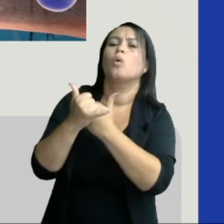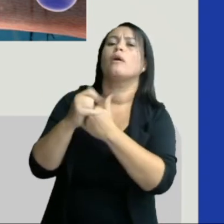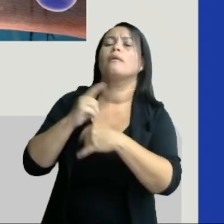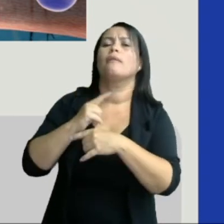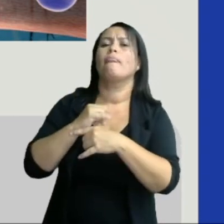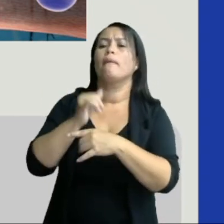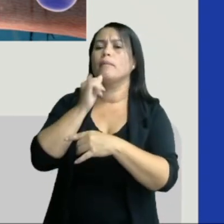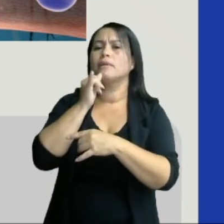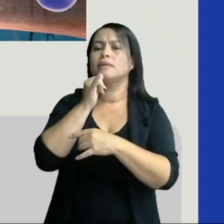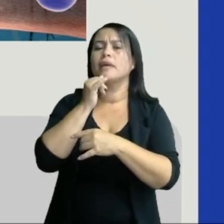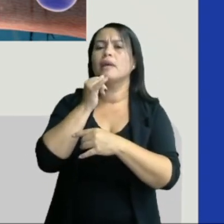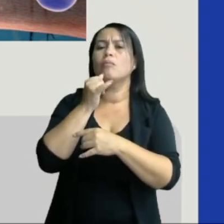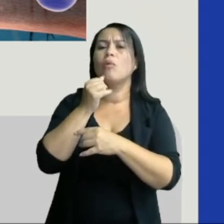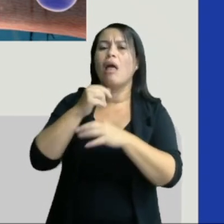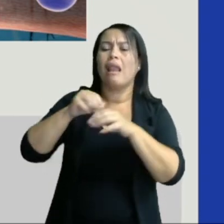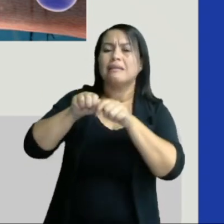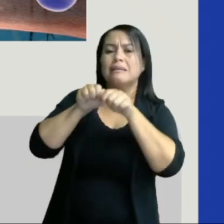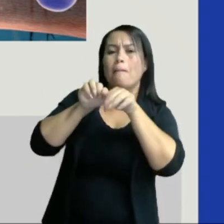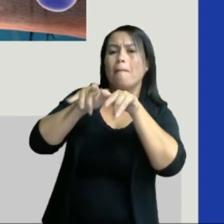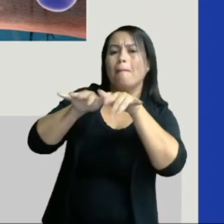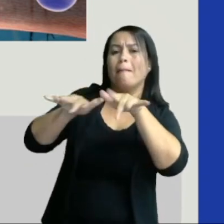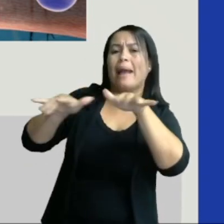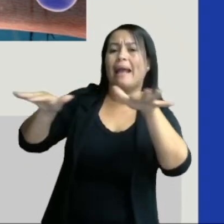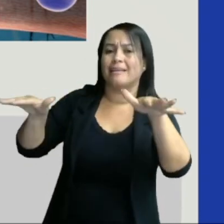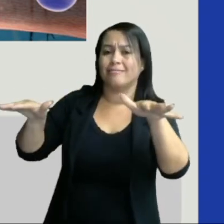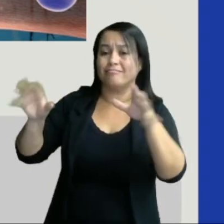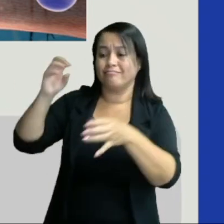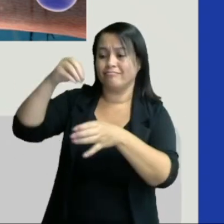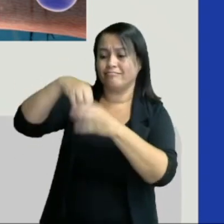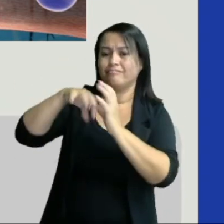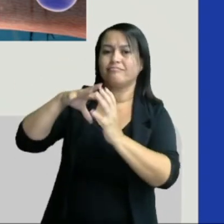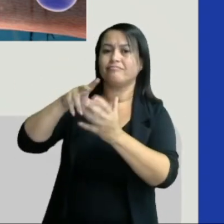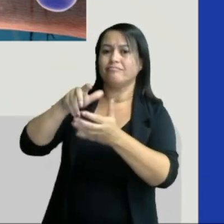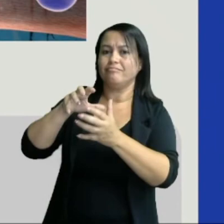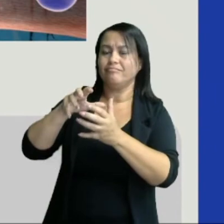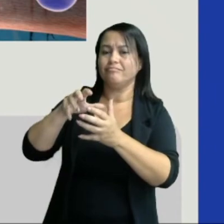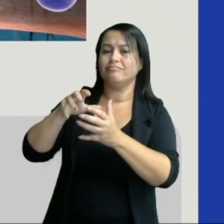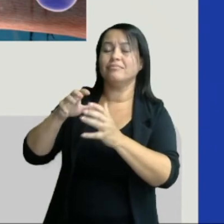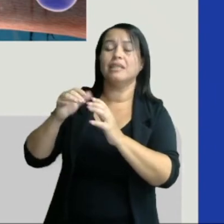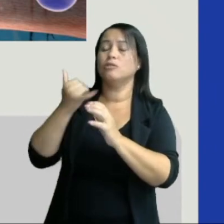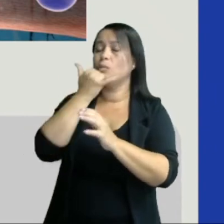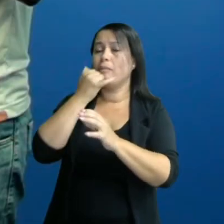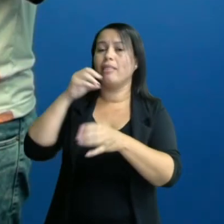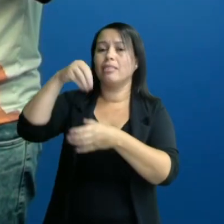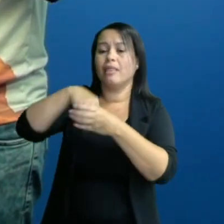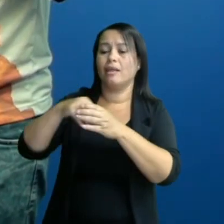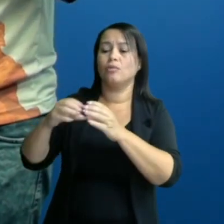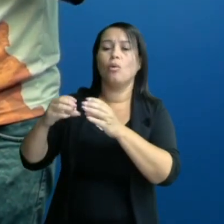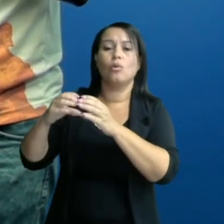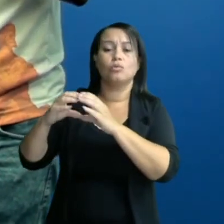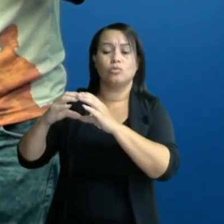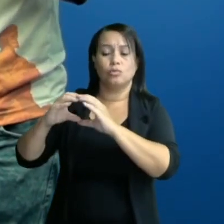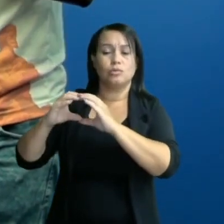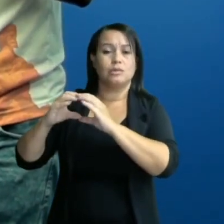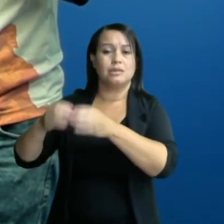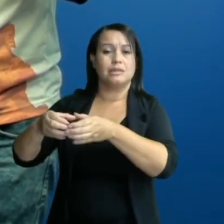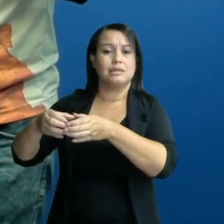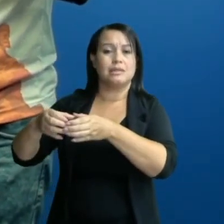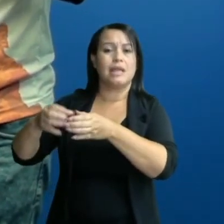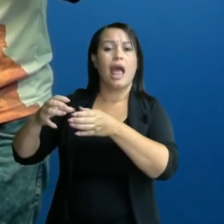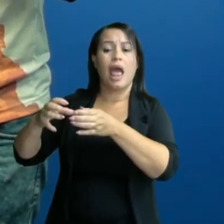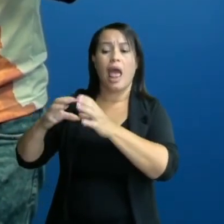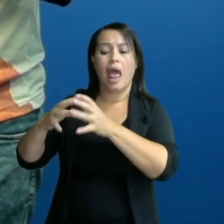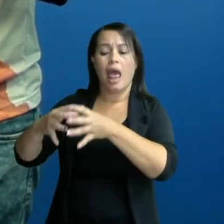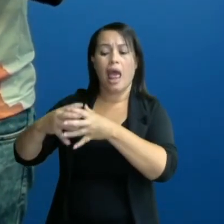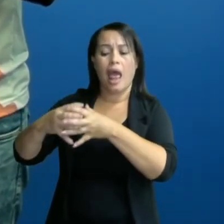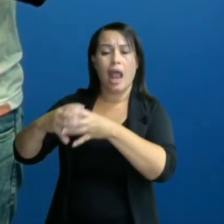caminho vai para caminhos diversos. Então ocorre uma bagunça no cérebro, em que toda